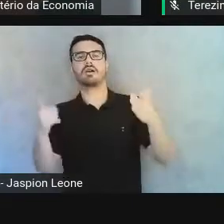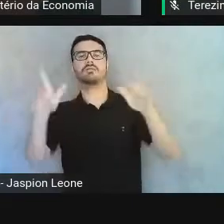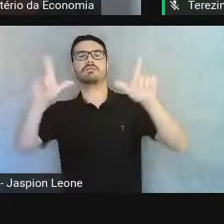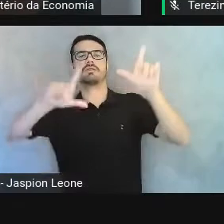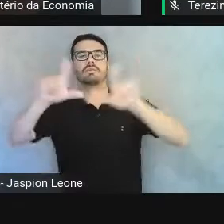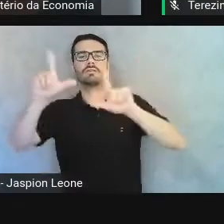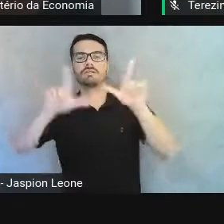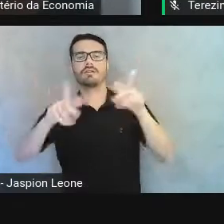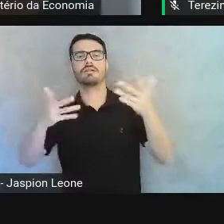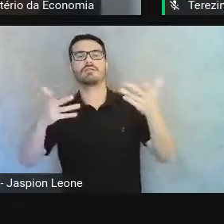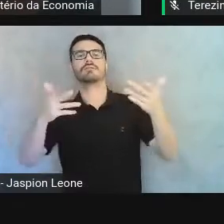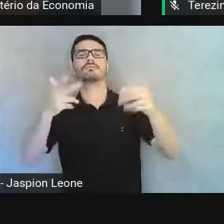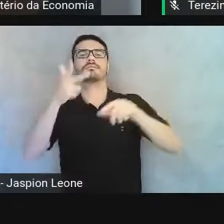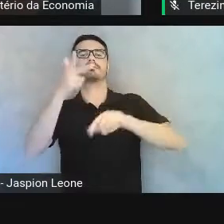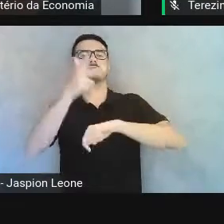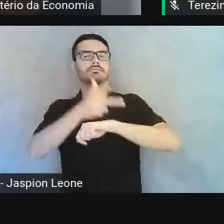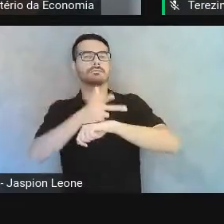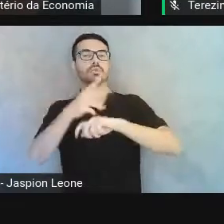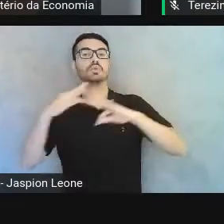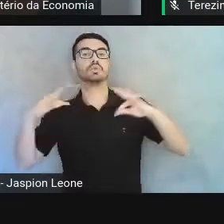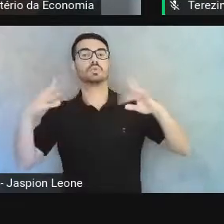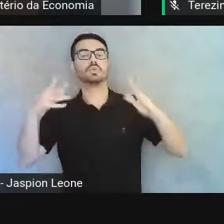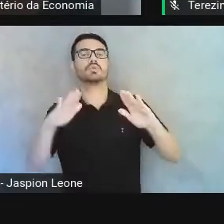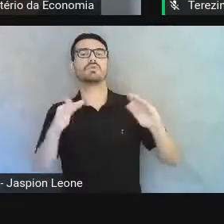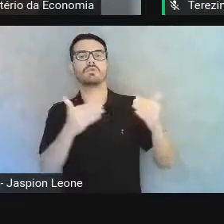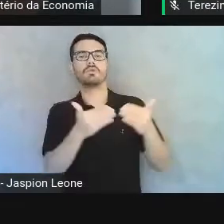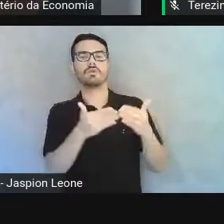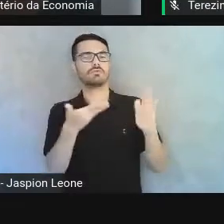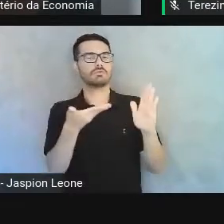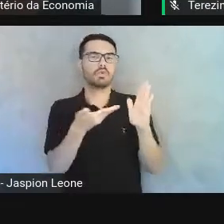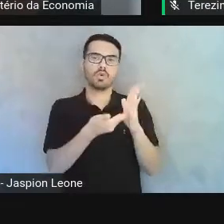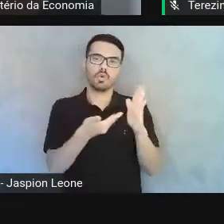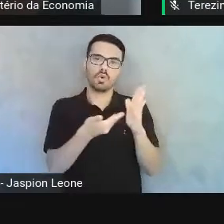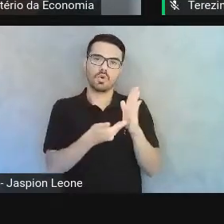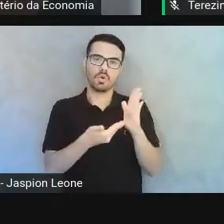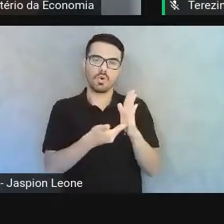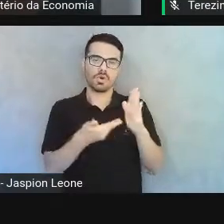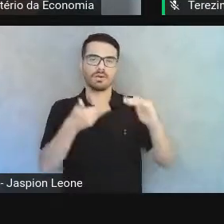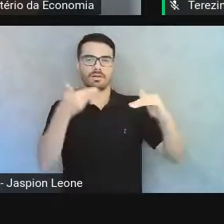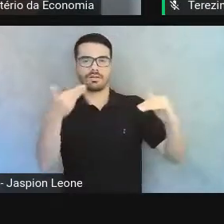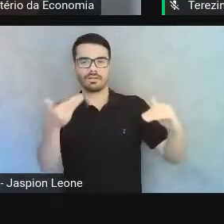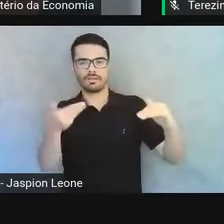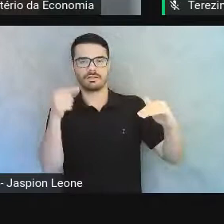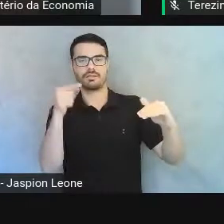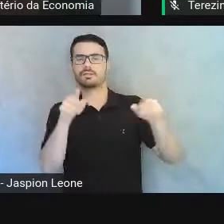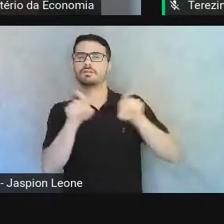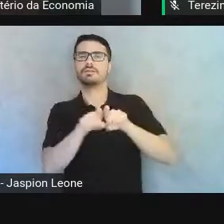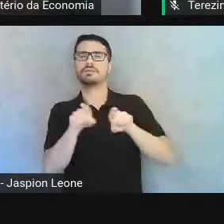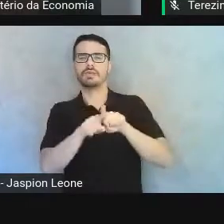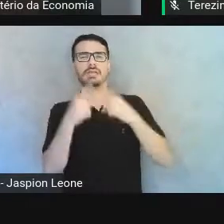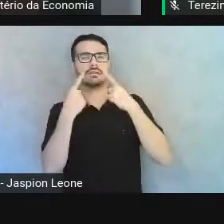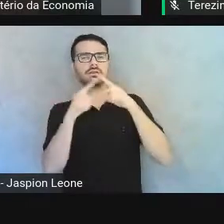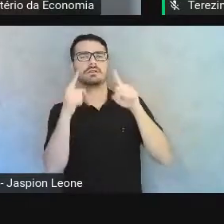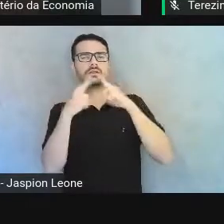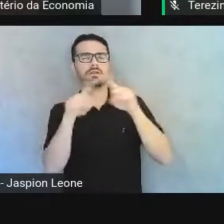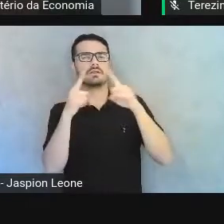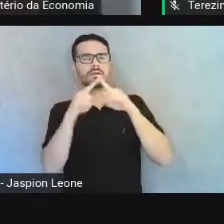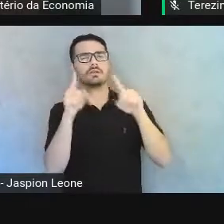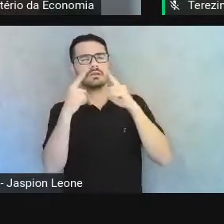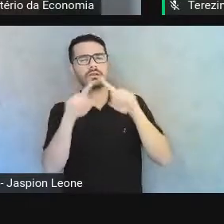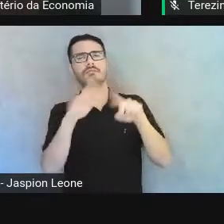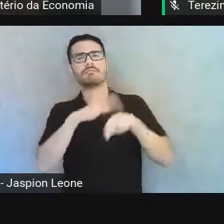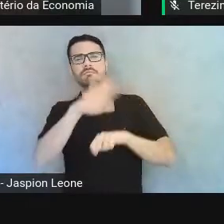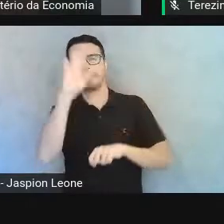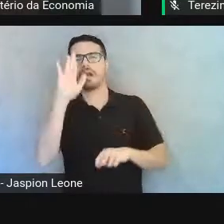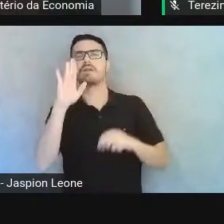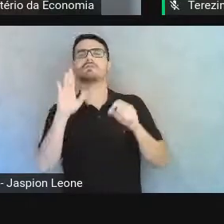a tendência, no meu ponto de vista, é que o parlamento, então, pelo menos questione com mais